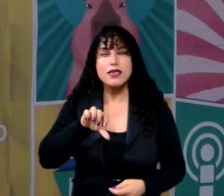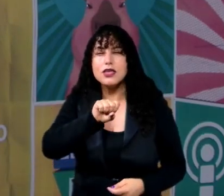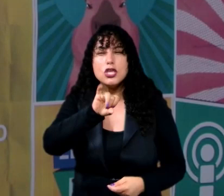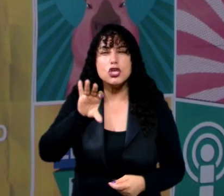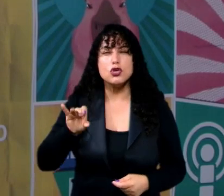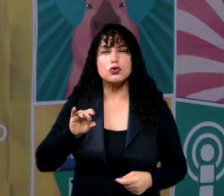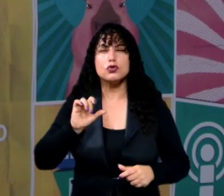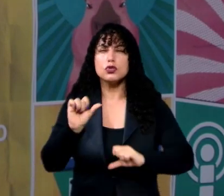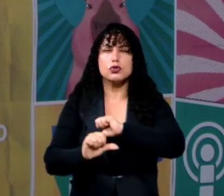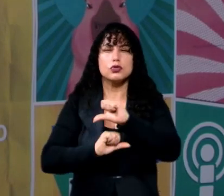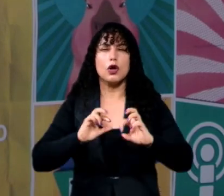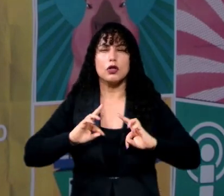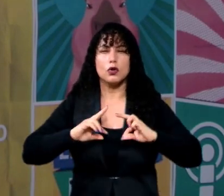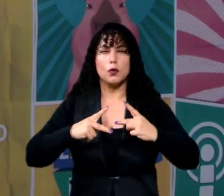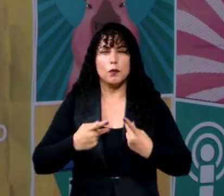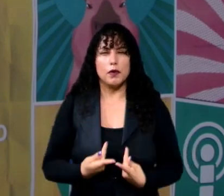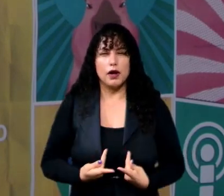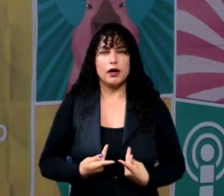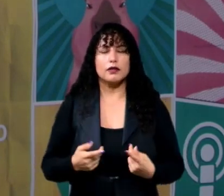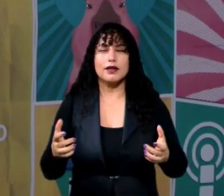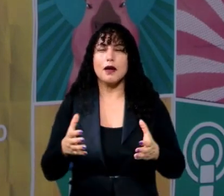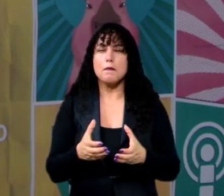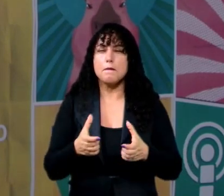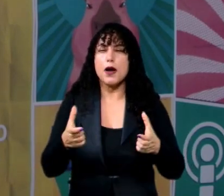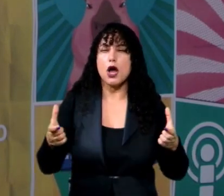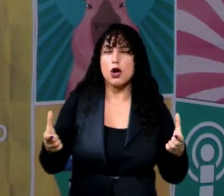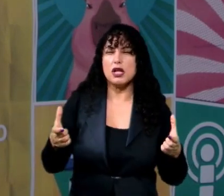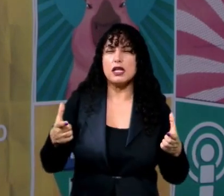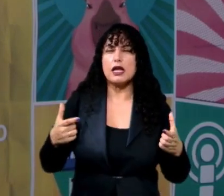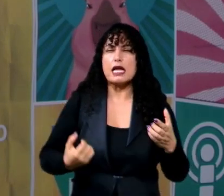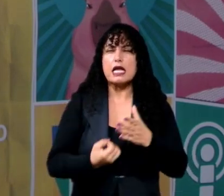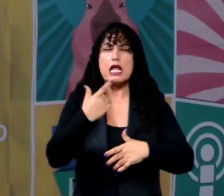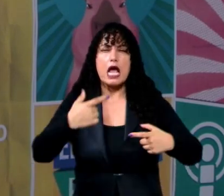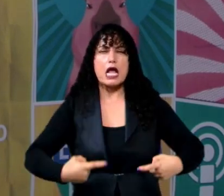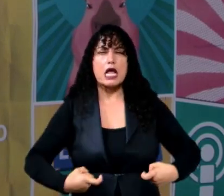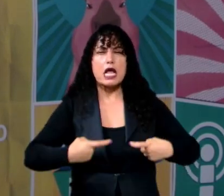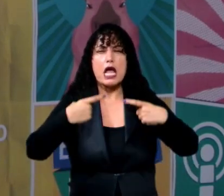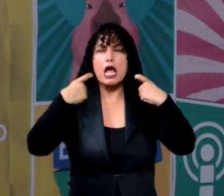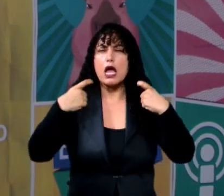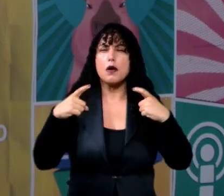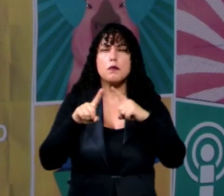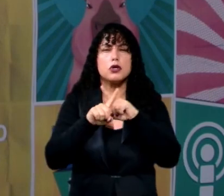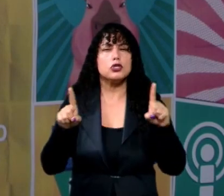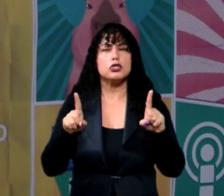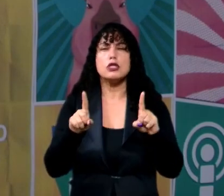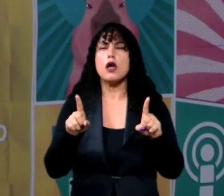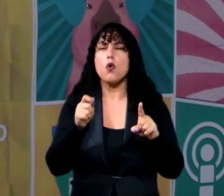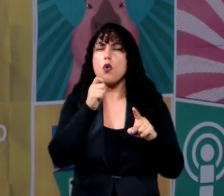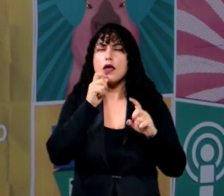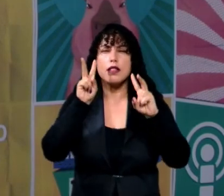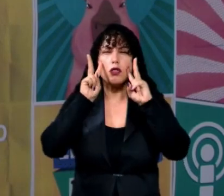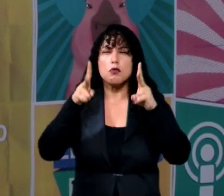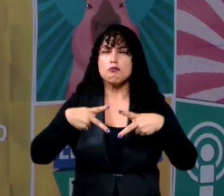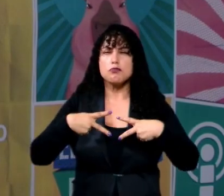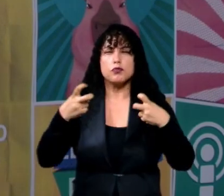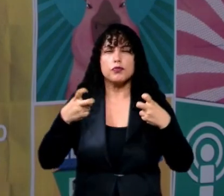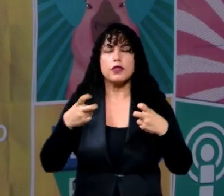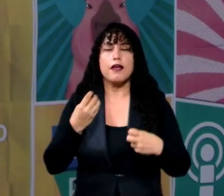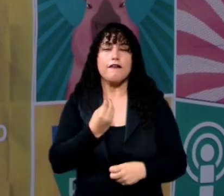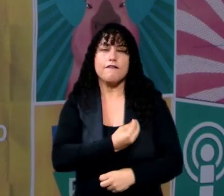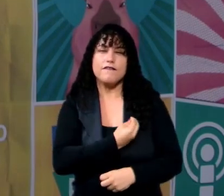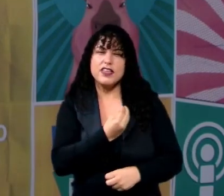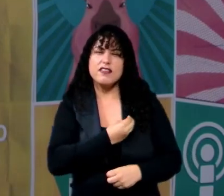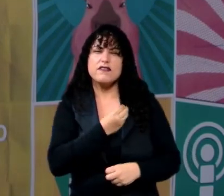torna humanos. Porque a maioria de nós faz guerra porque ainda não se observa. Ainda vive no